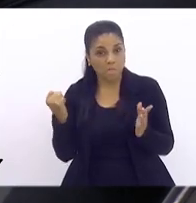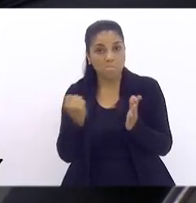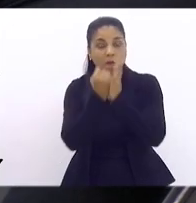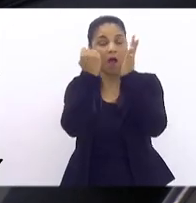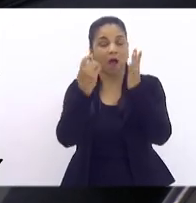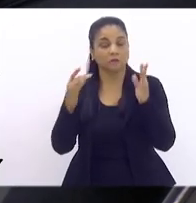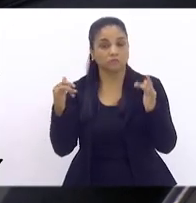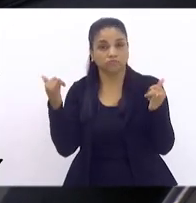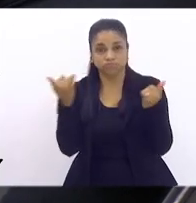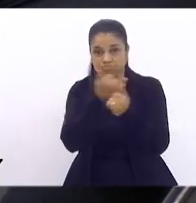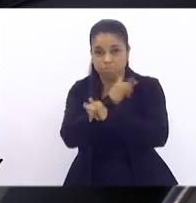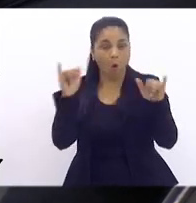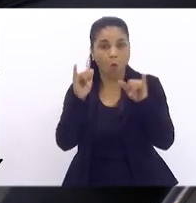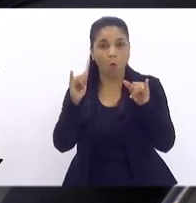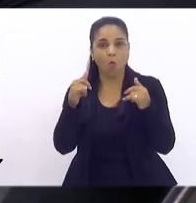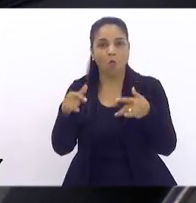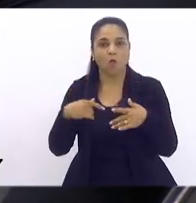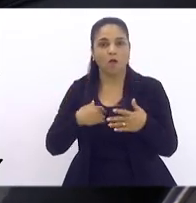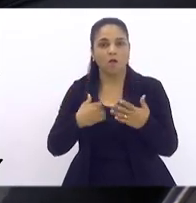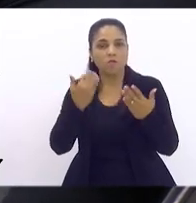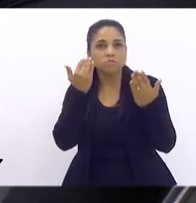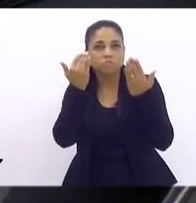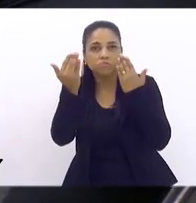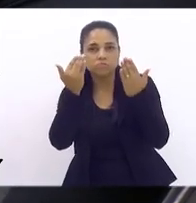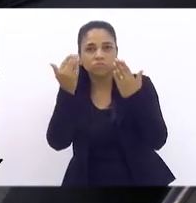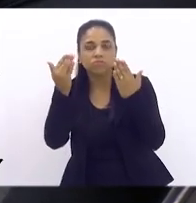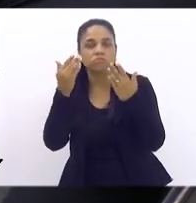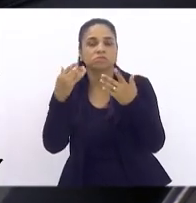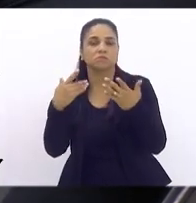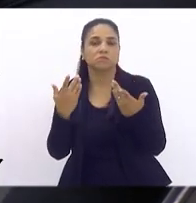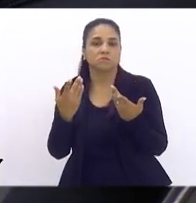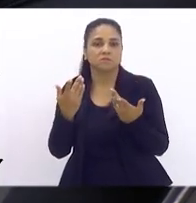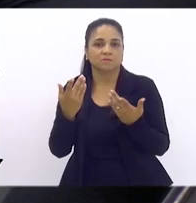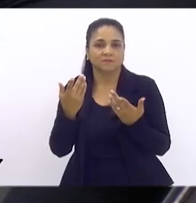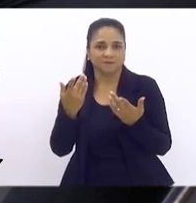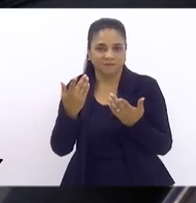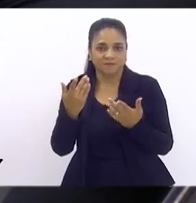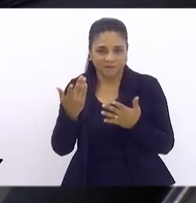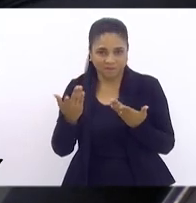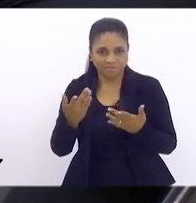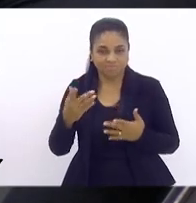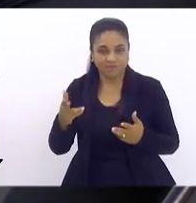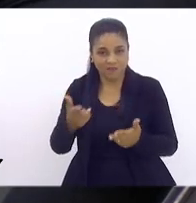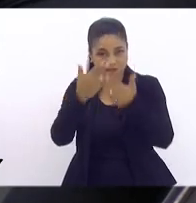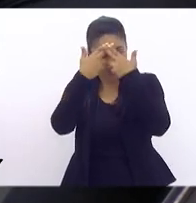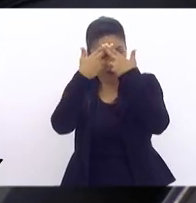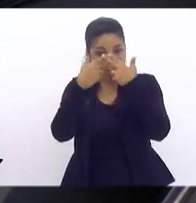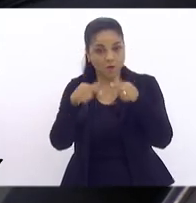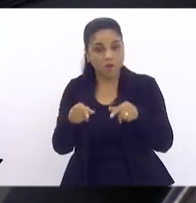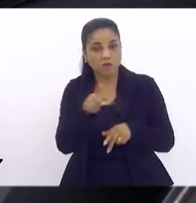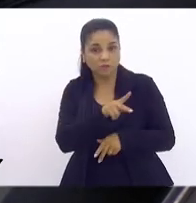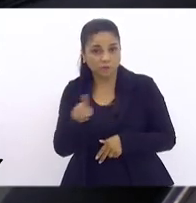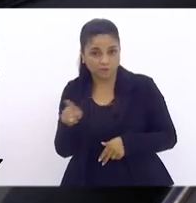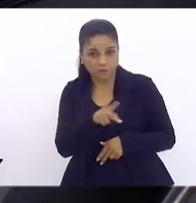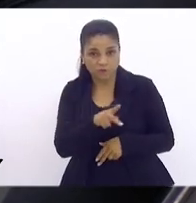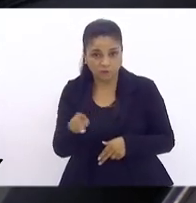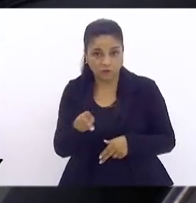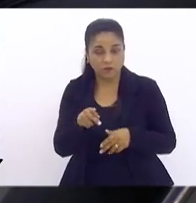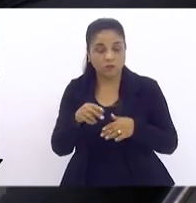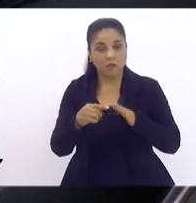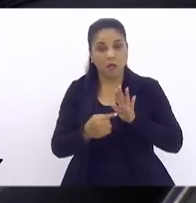impacto causar um Abalo psíquico nessas profissionais quando elas eram convidadas a apresentar essas pesquisas